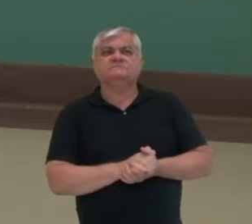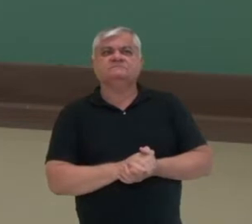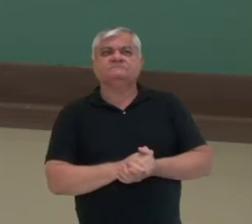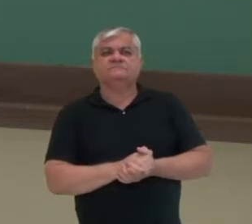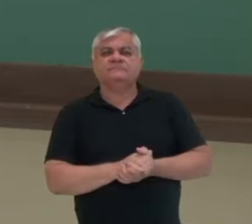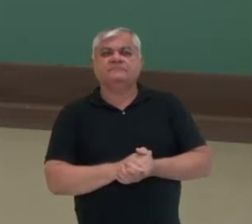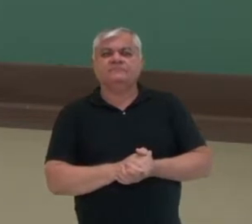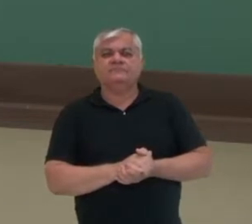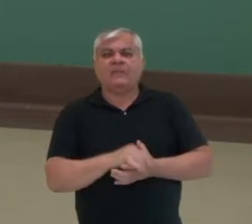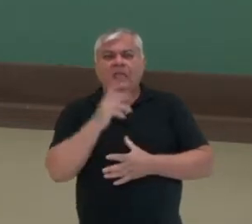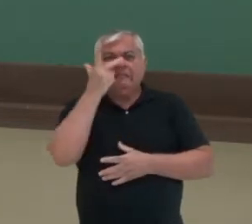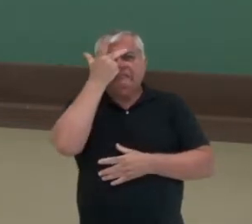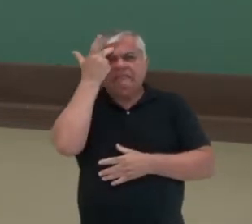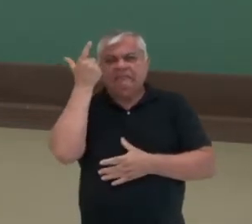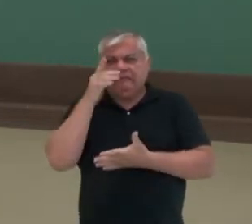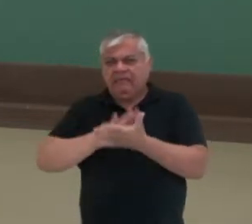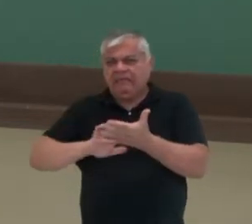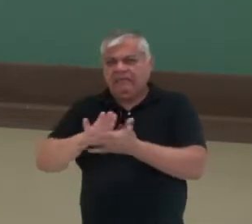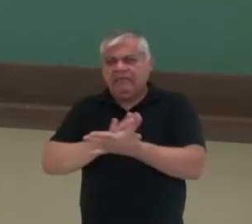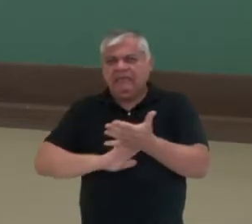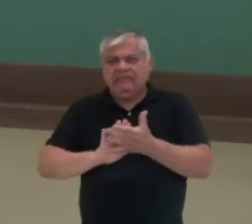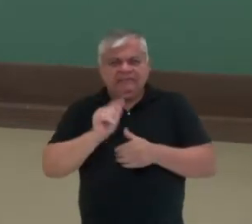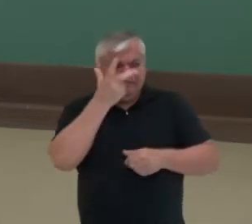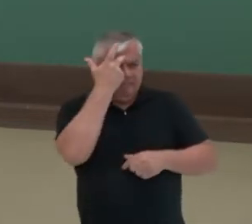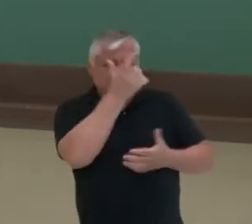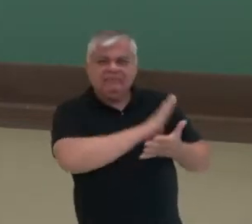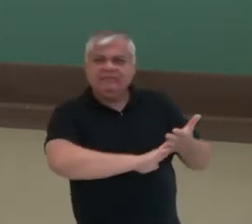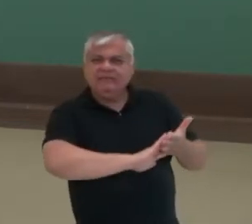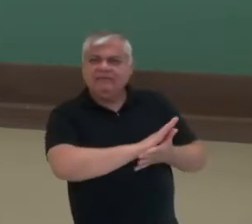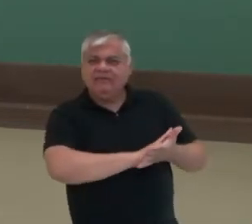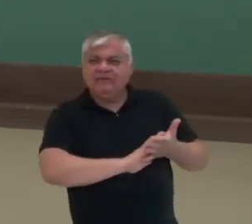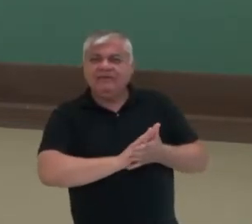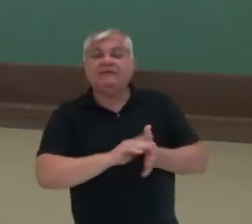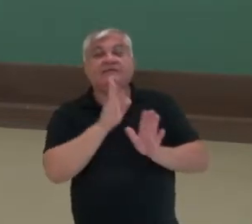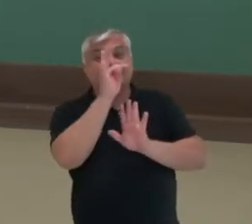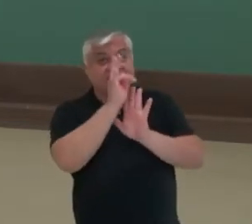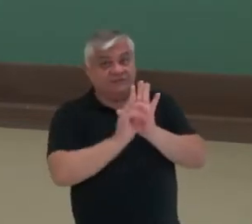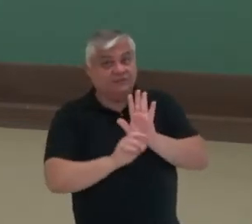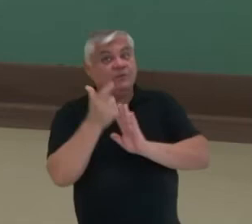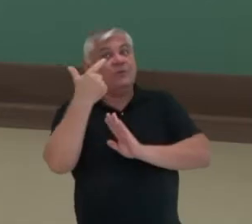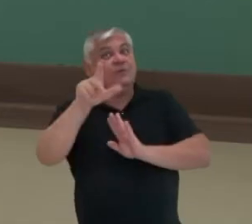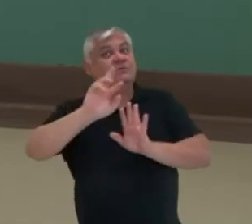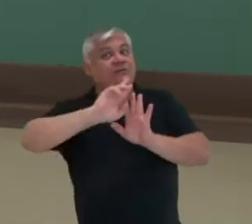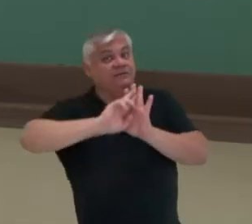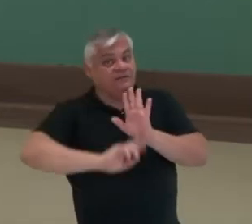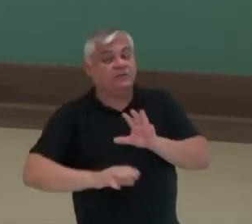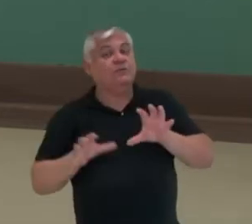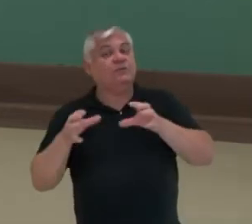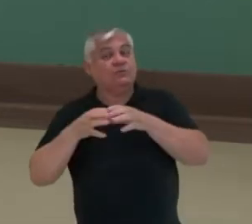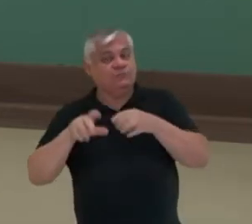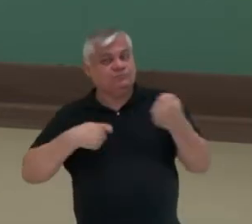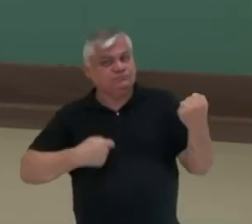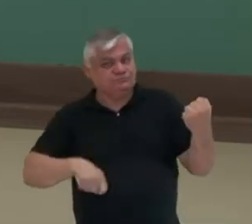Ninguém é de ninguém. É o outro texto motivador dessa proposta de redação. É do Engenheiros do Havaí.